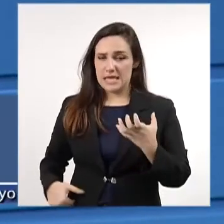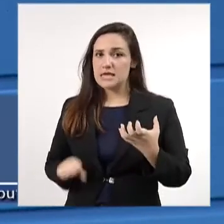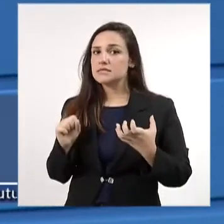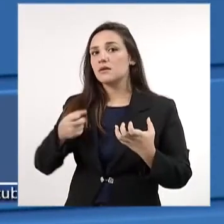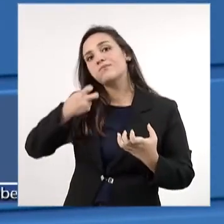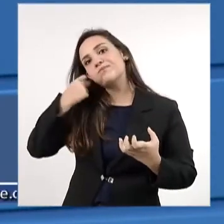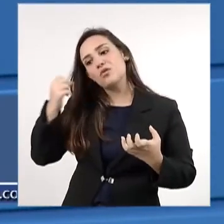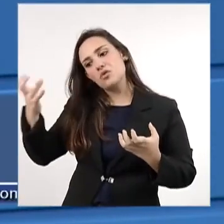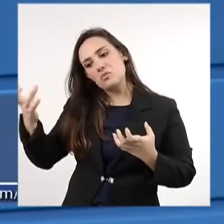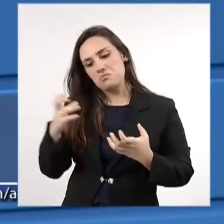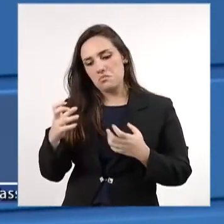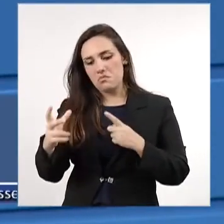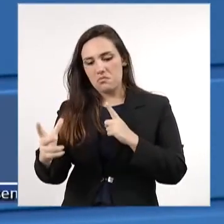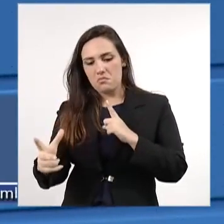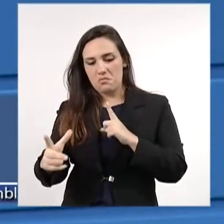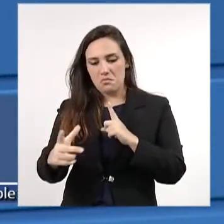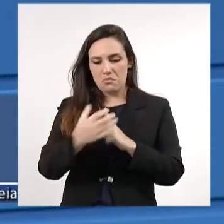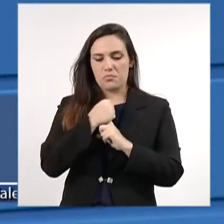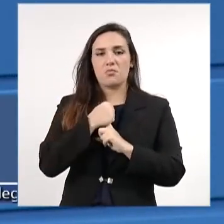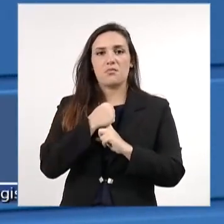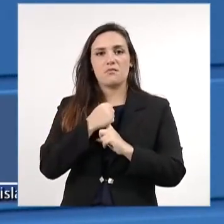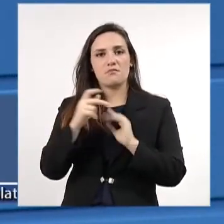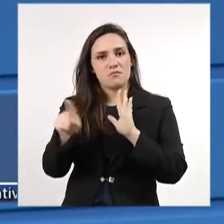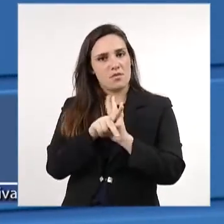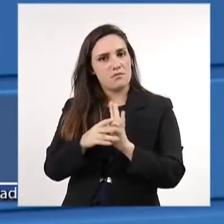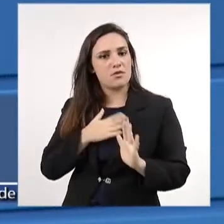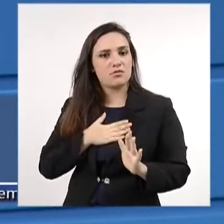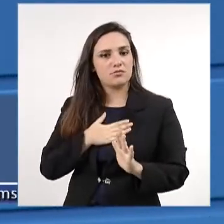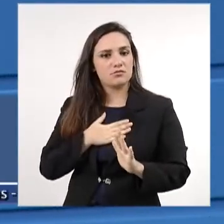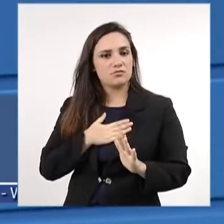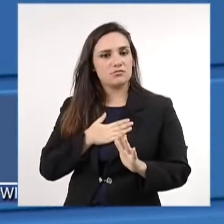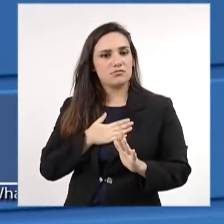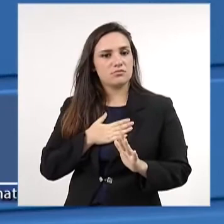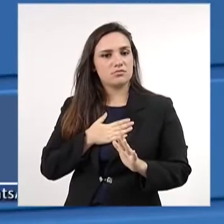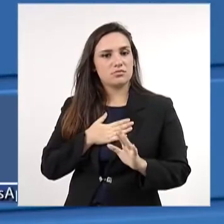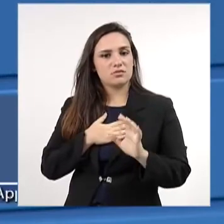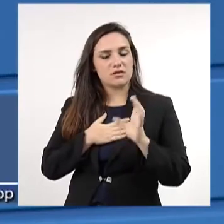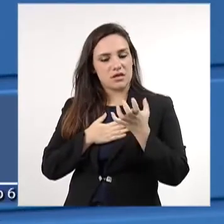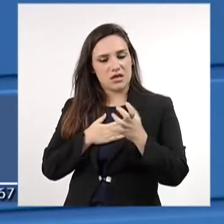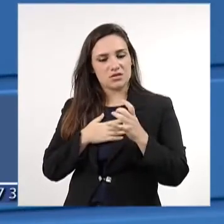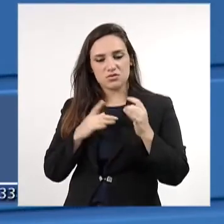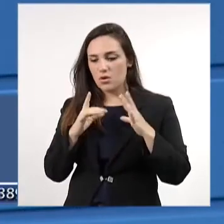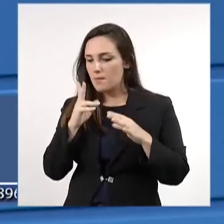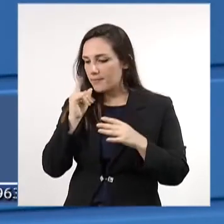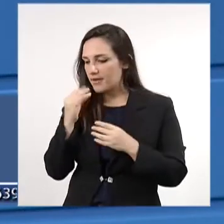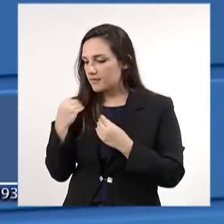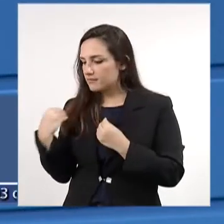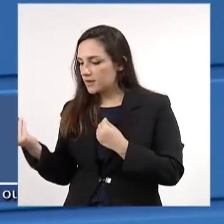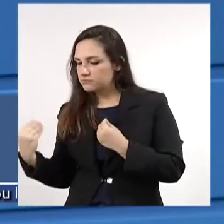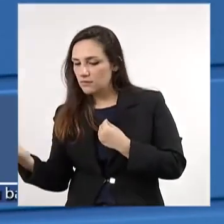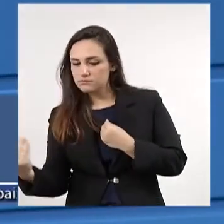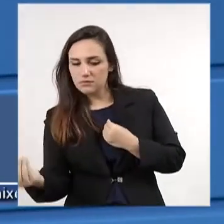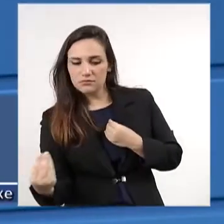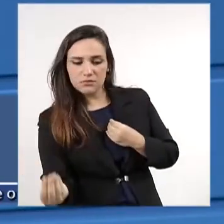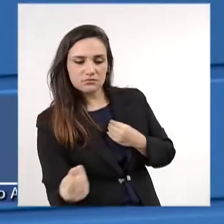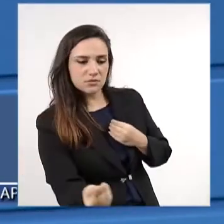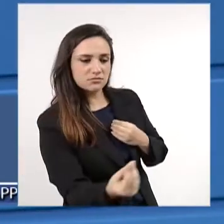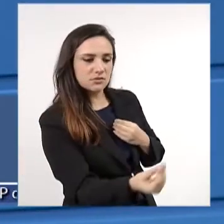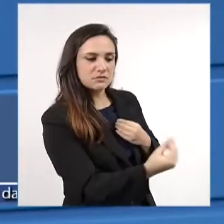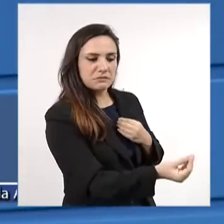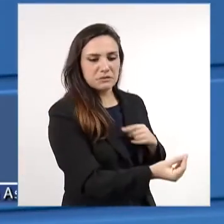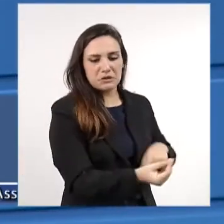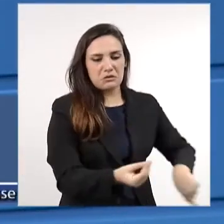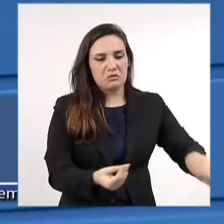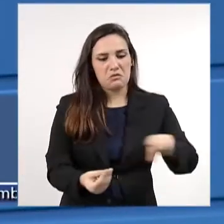arrecadação, ele não quer dividir isso, ele quer ser o pai que distribui o dinheiro para os filhos que ficam com o pires na mão aí nos estados,